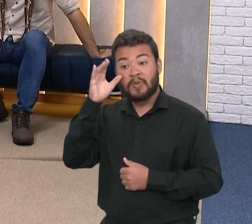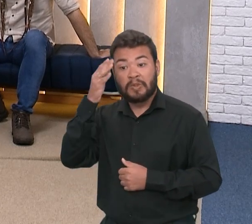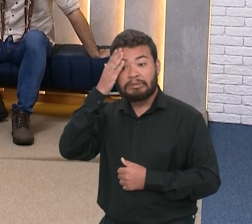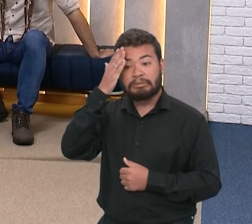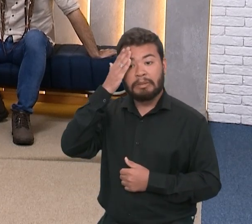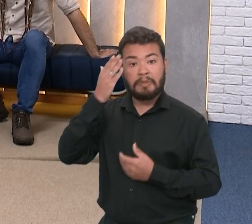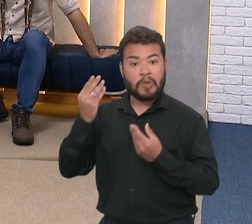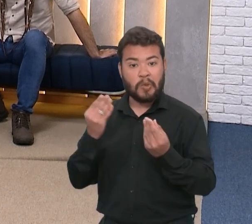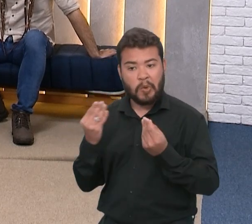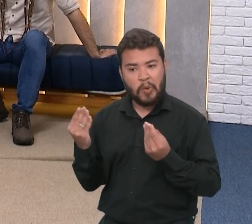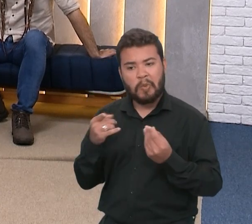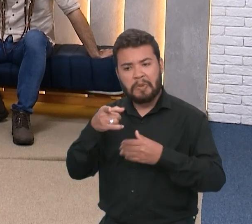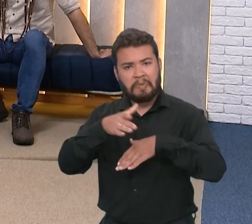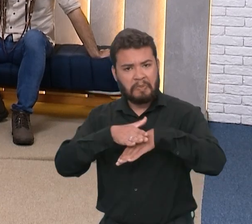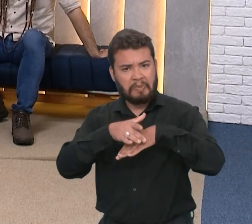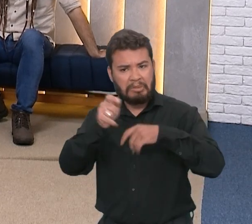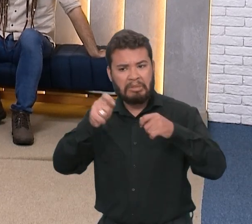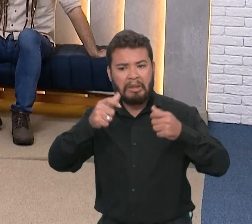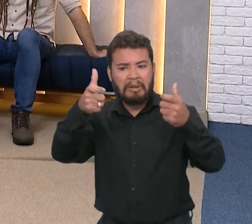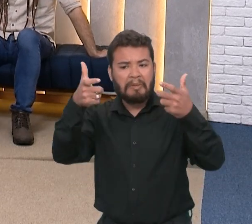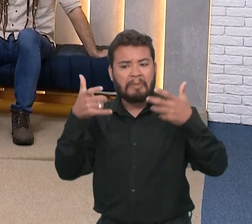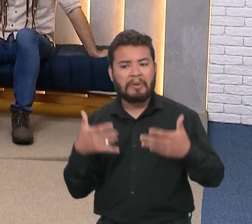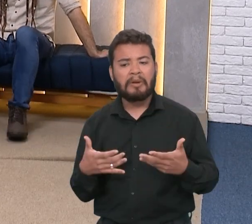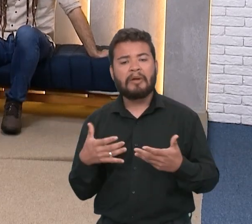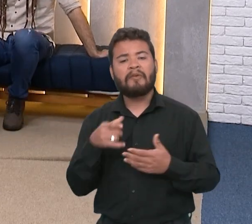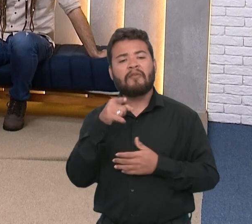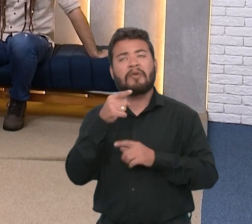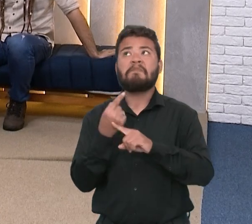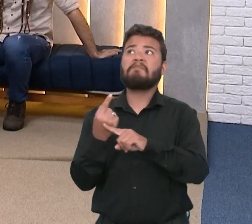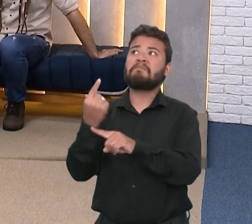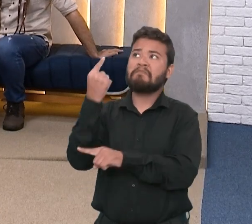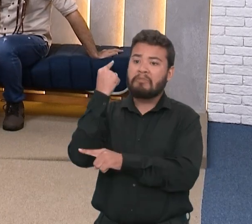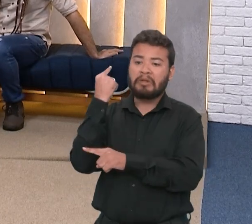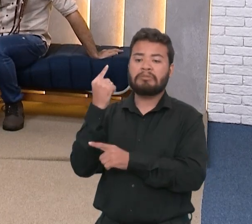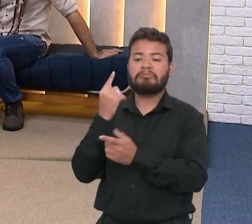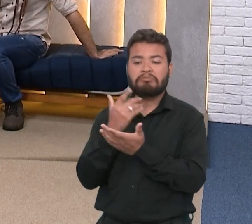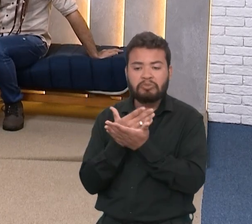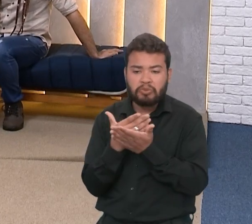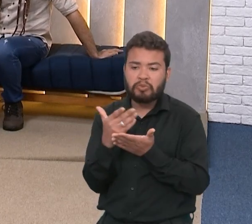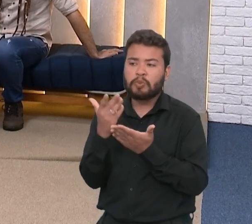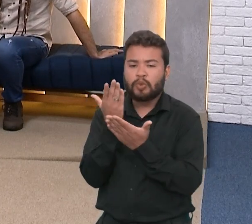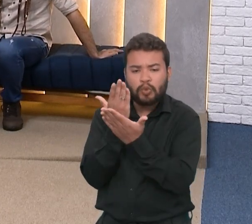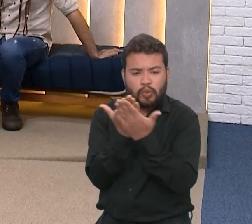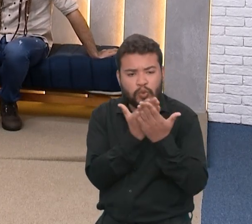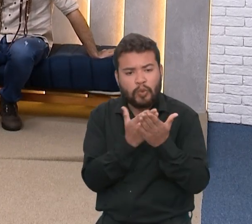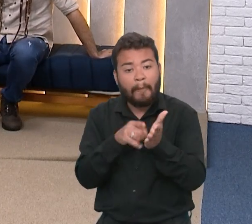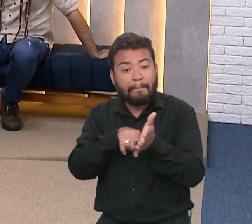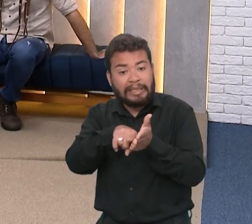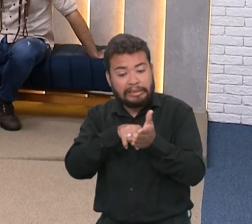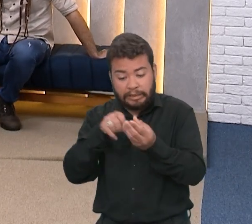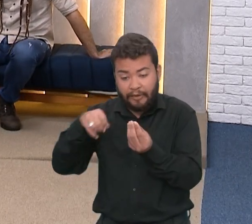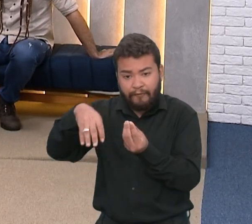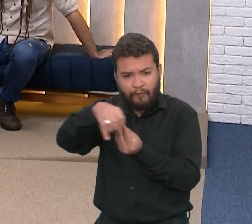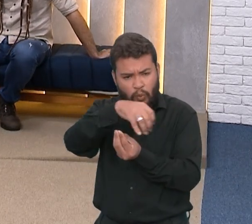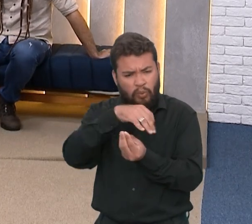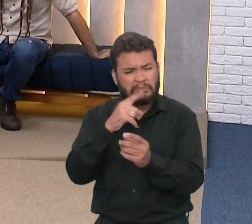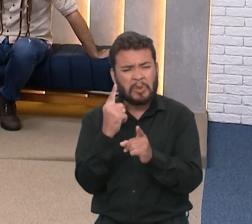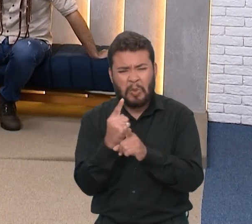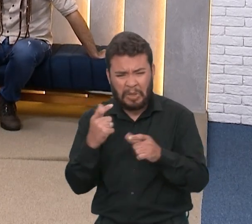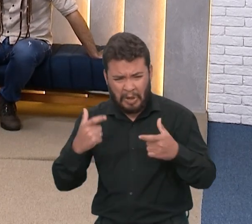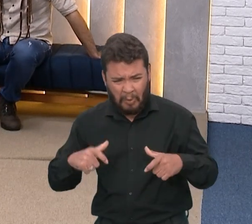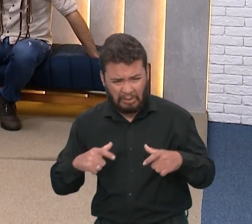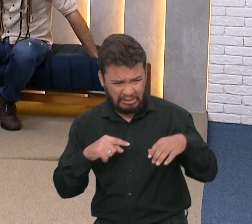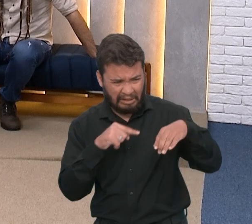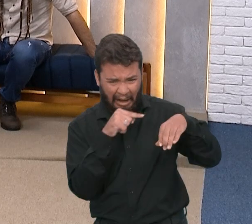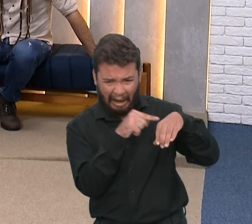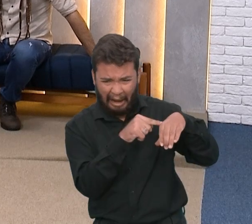viu, Pedro? Conta pra gente como que você começou a pesquisar esses fungos que são extraídos de cavernas? Isso mesmo, a gente